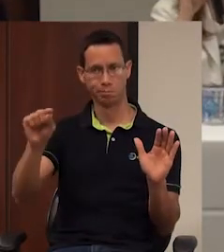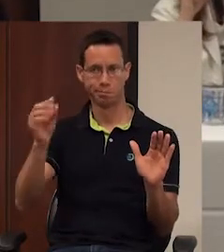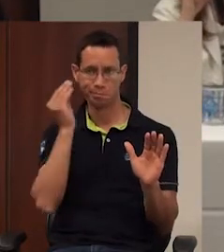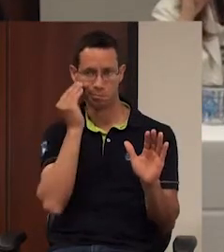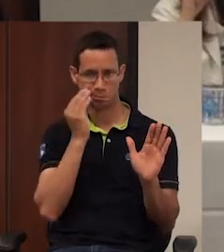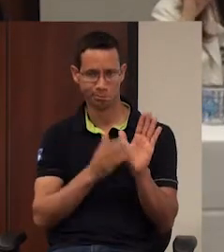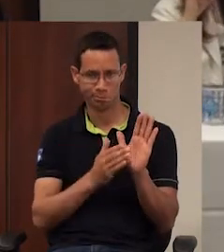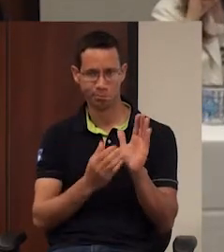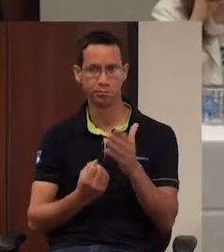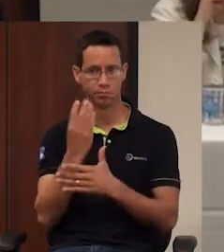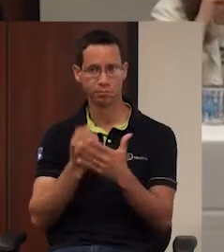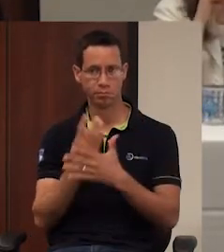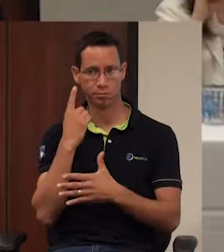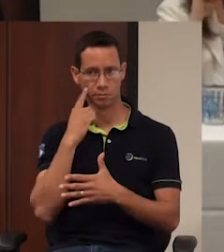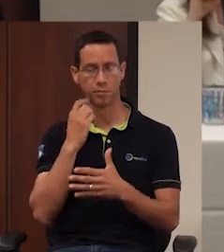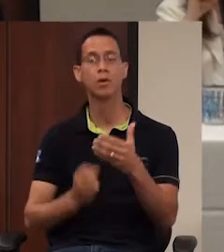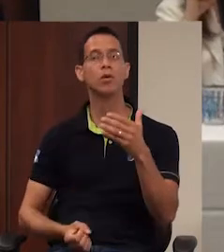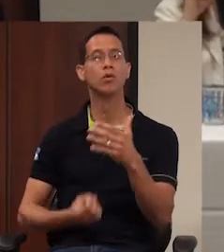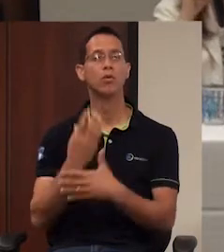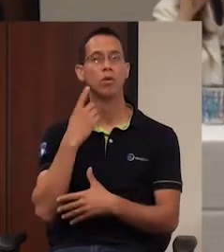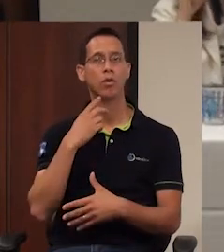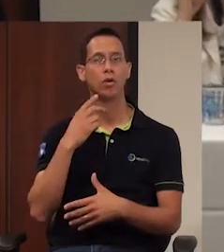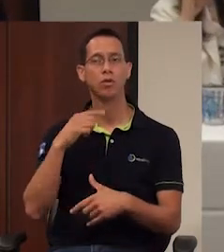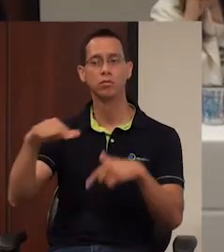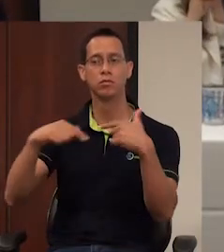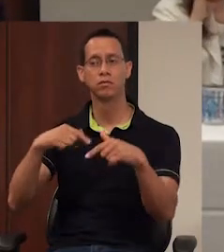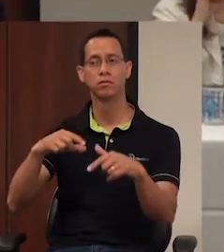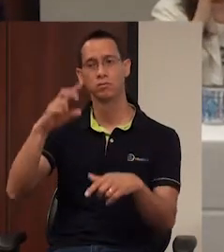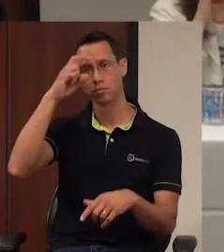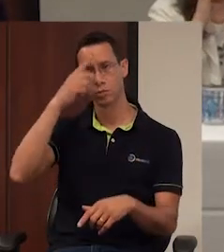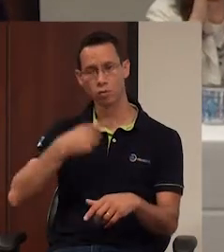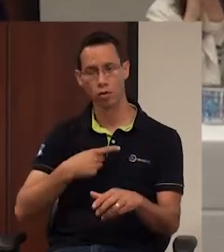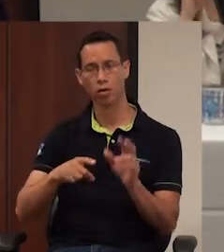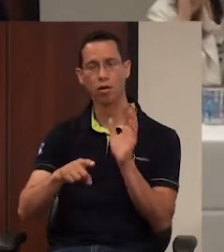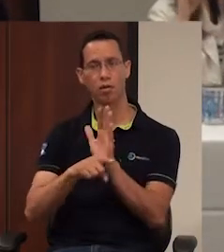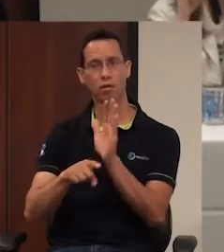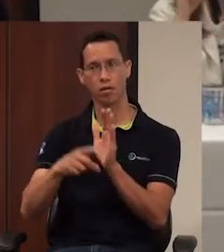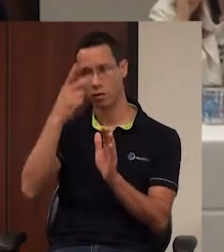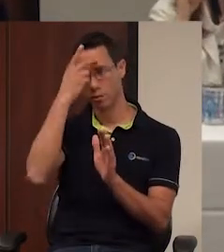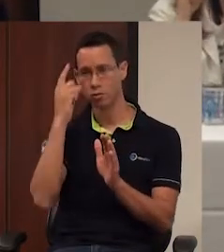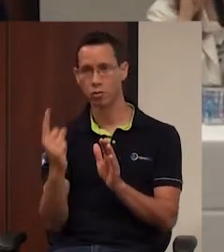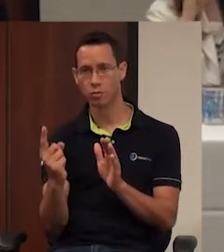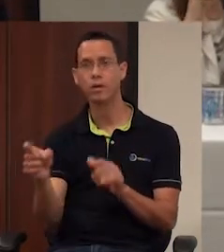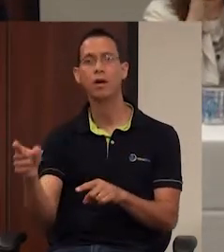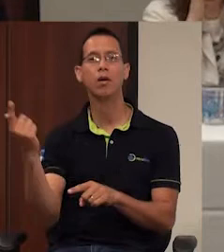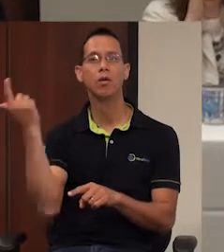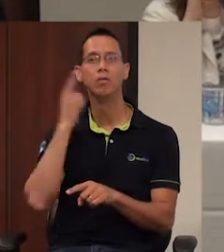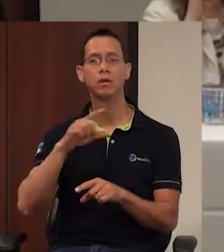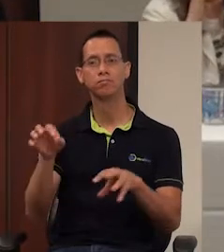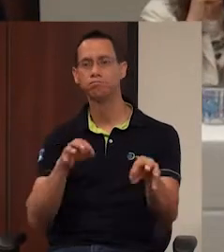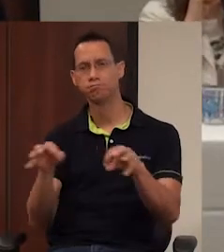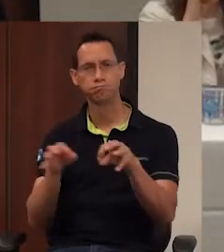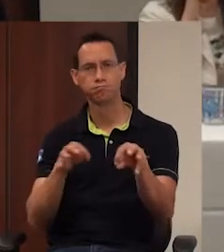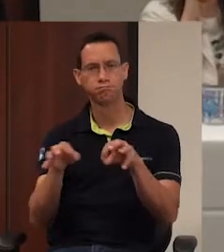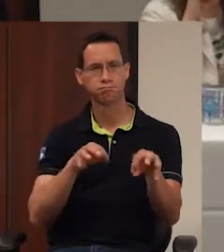Criaram, então, decidiram estabelecer um serviço pessoal de apoio para essas pessoas, para que elas pudessem, na verdade, coordenar os